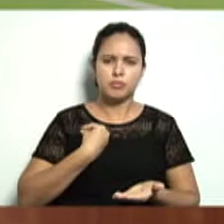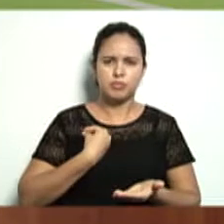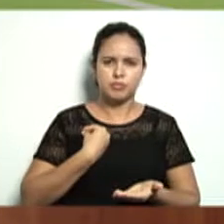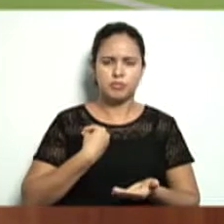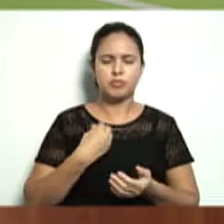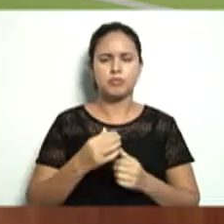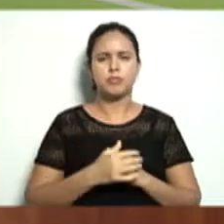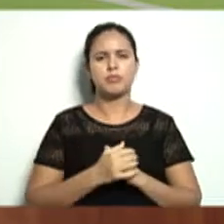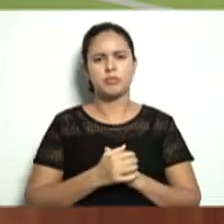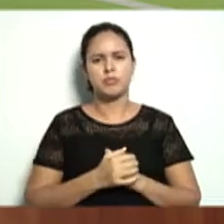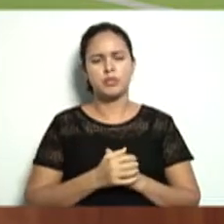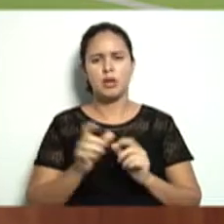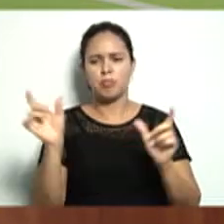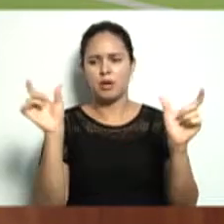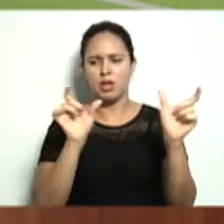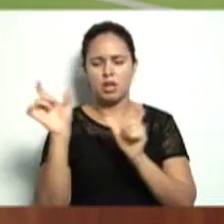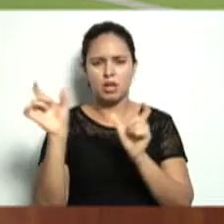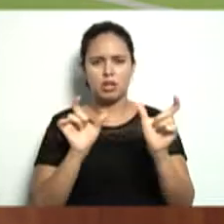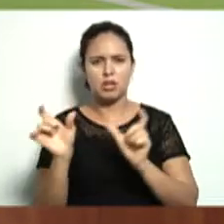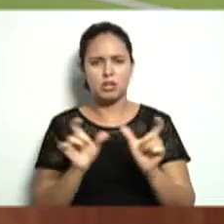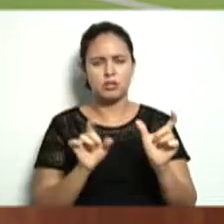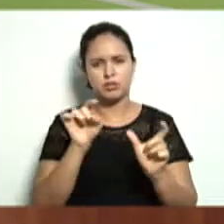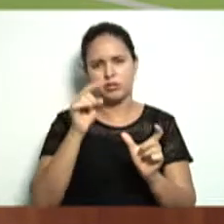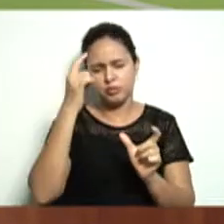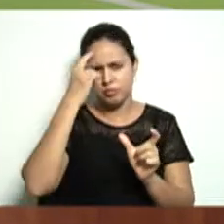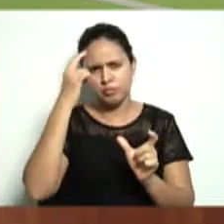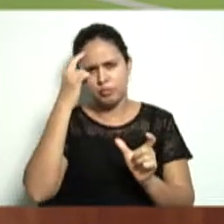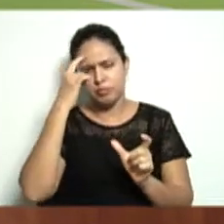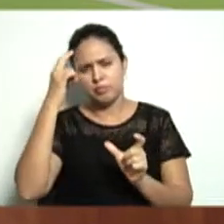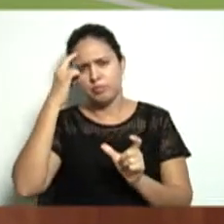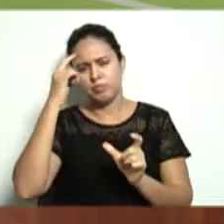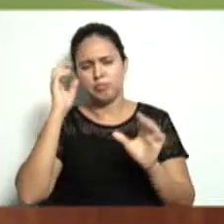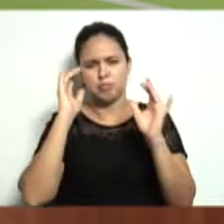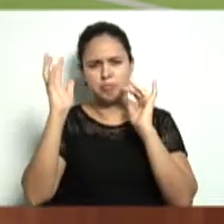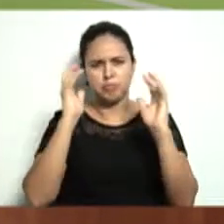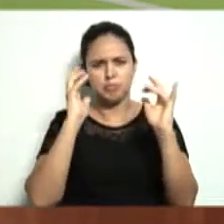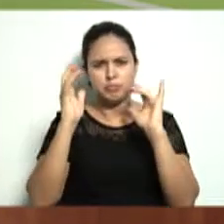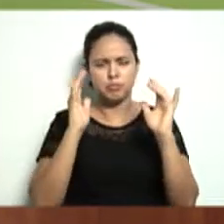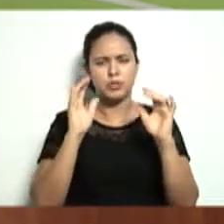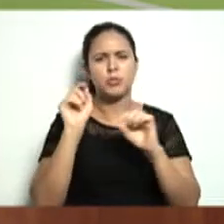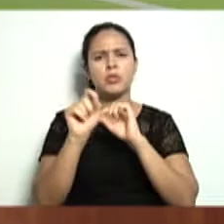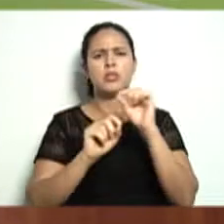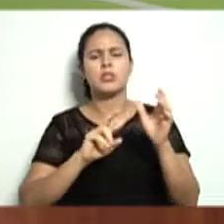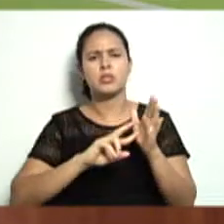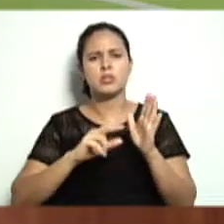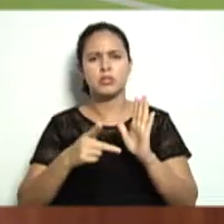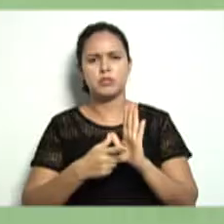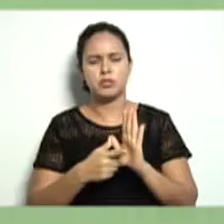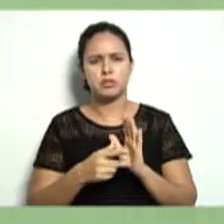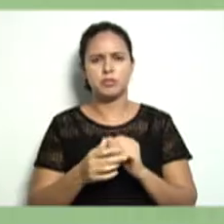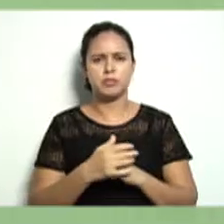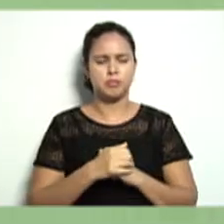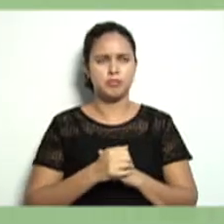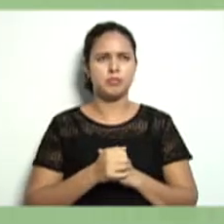trouxe aqui várias palavras para vocês começarem a refletir o que é a sustentabilidade. Vamos ver?